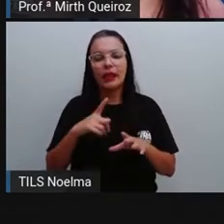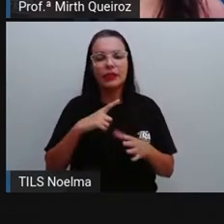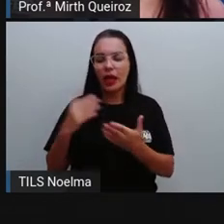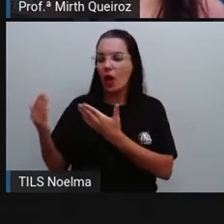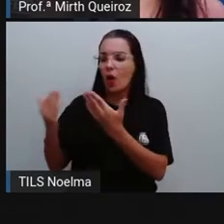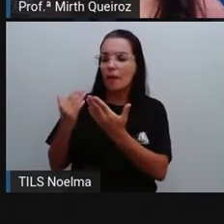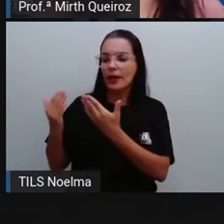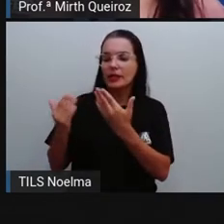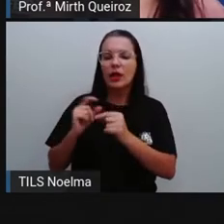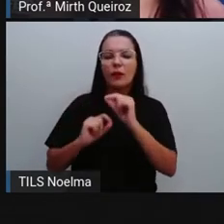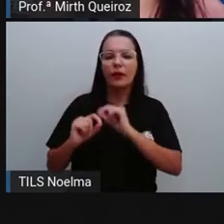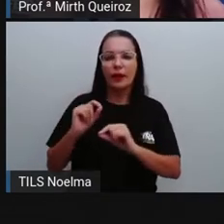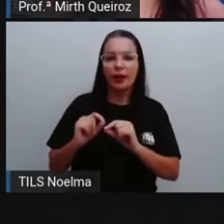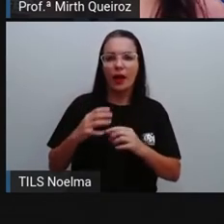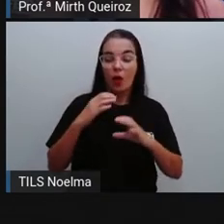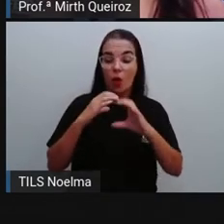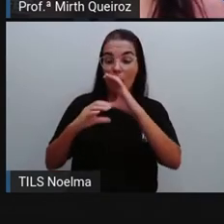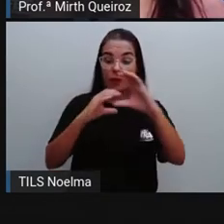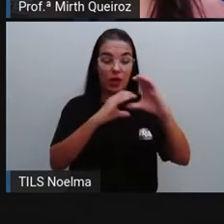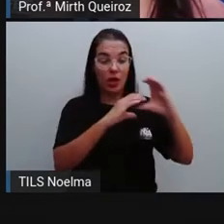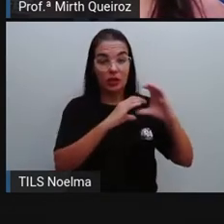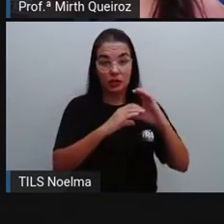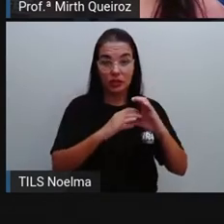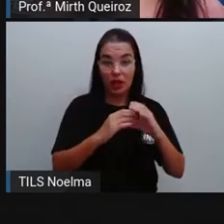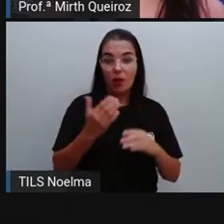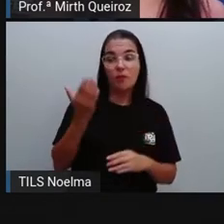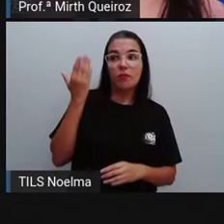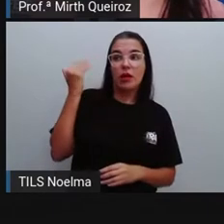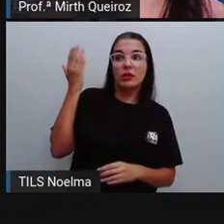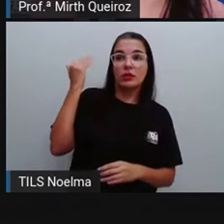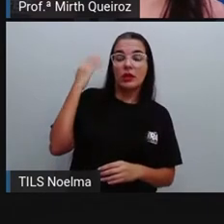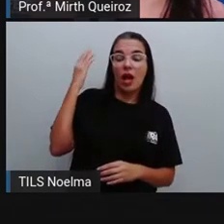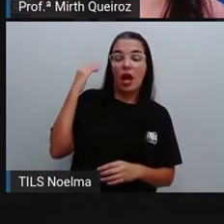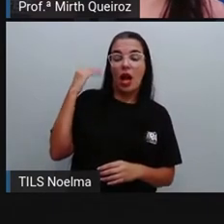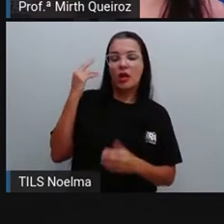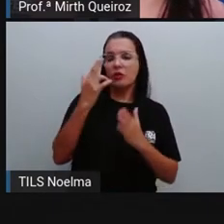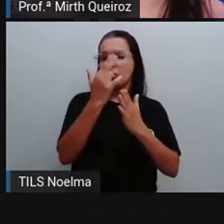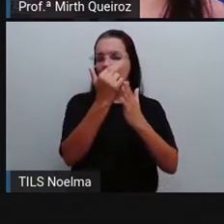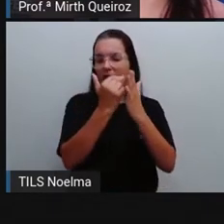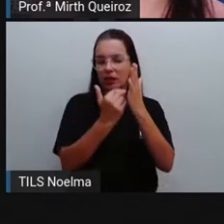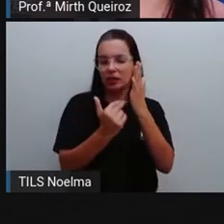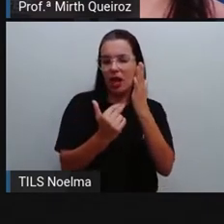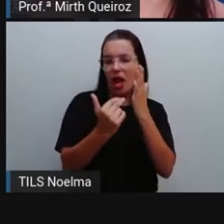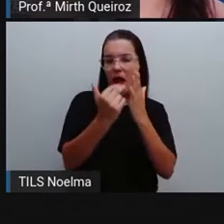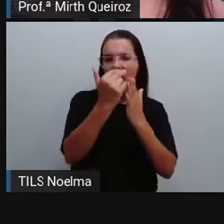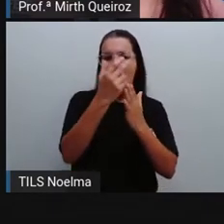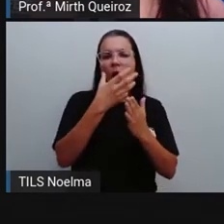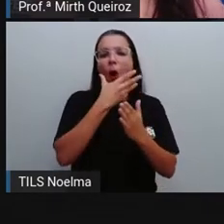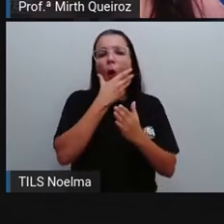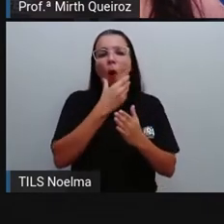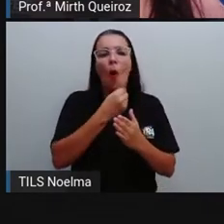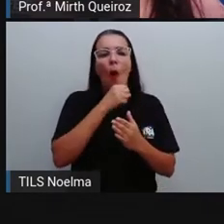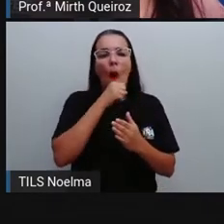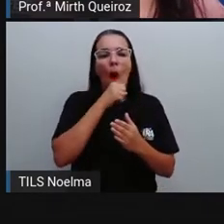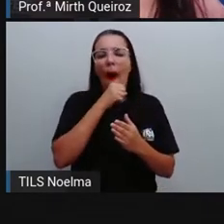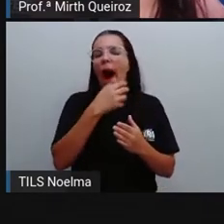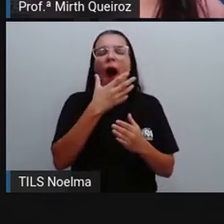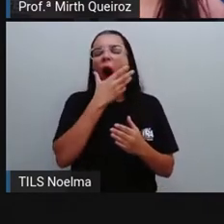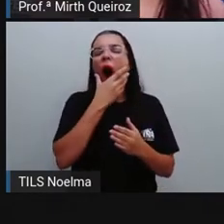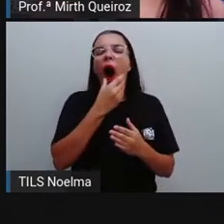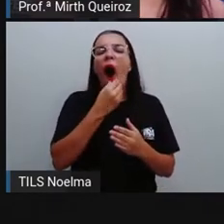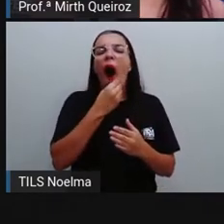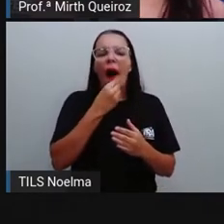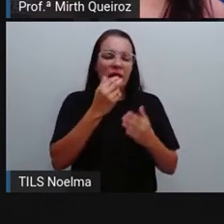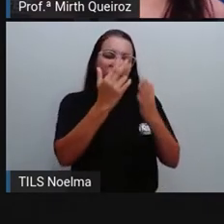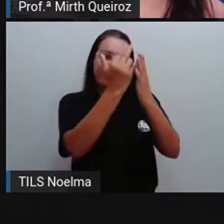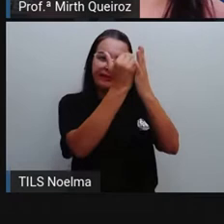a comunicação que era feita lá naquele período, né, dos homens da caverna, onde eles apresentavam